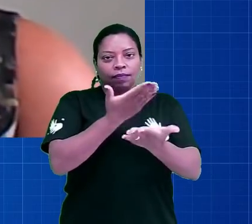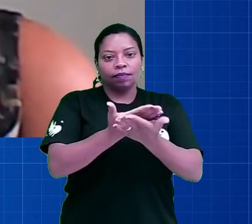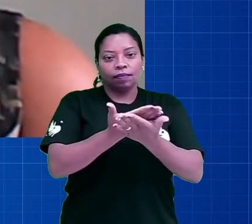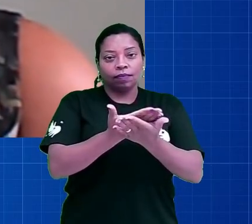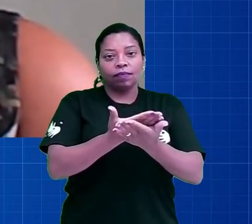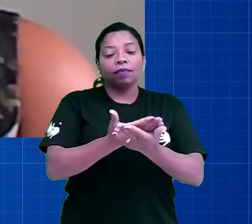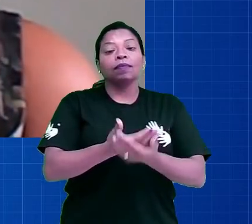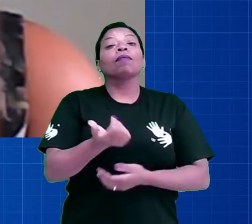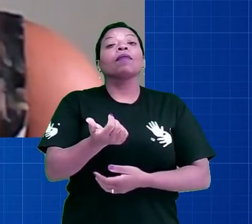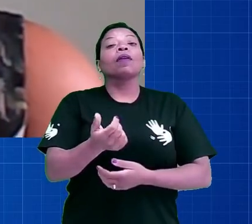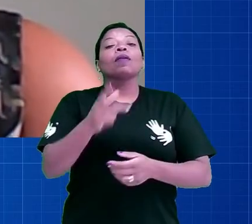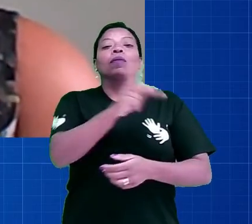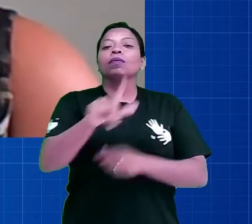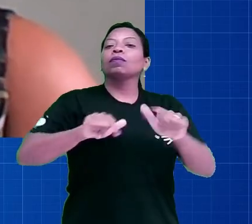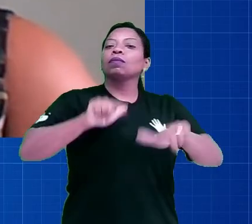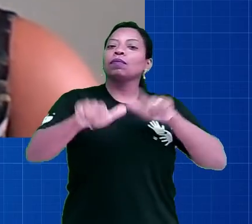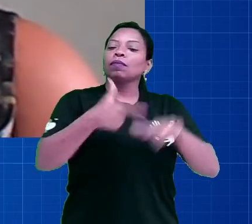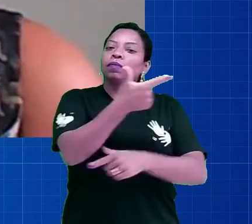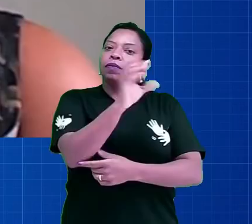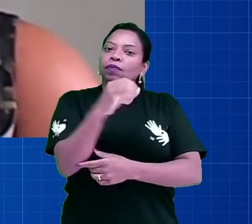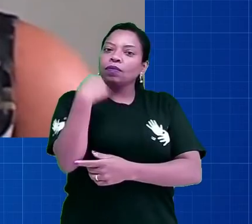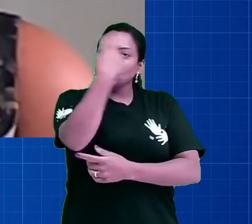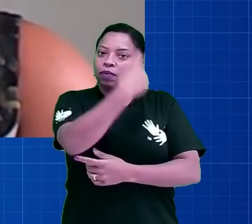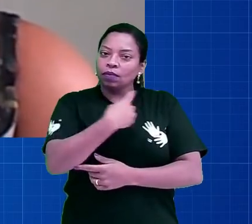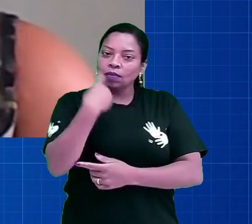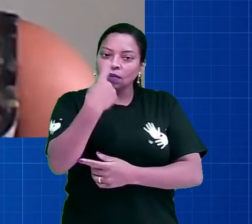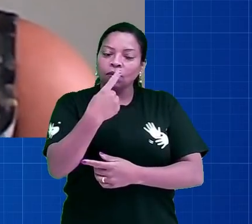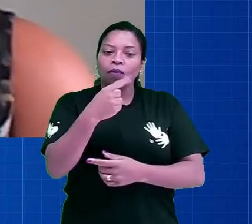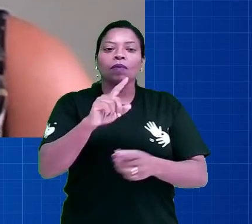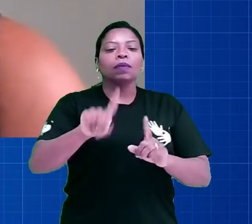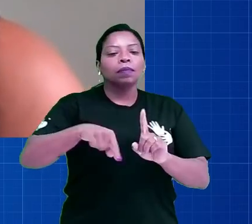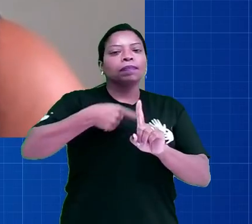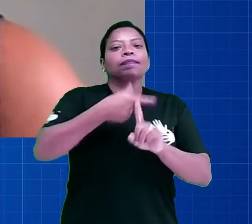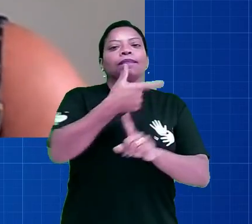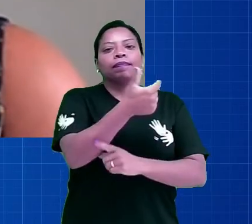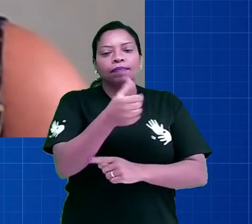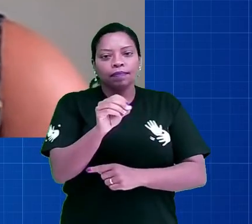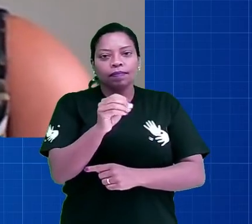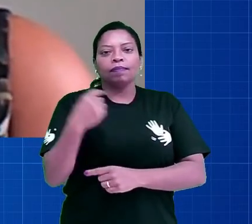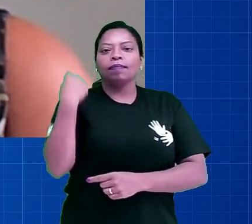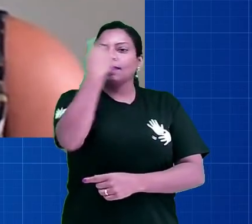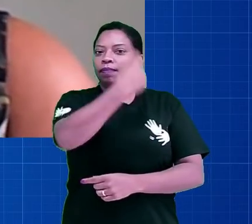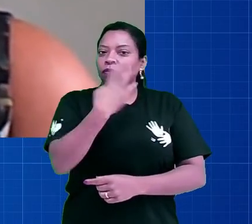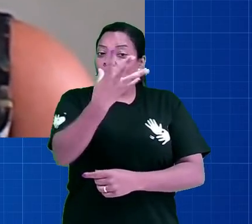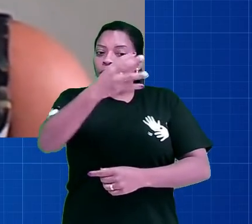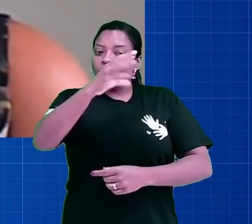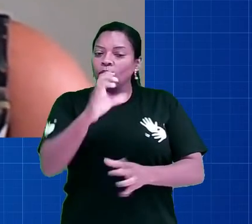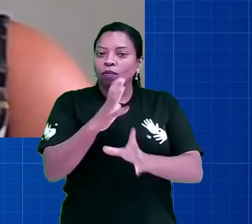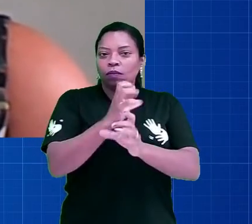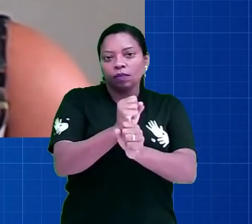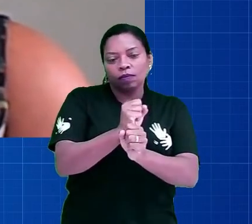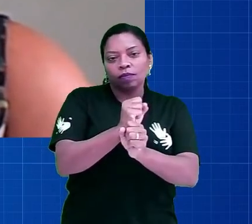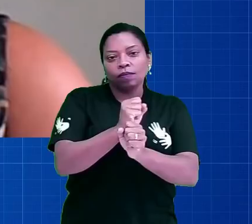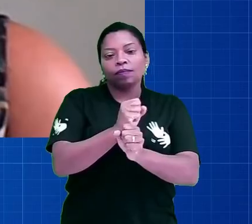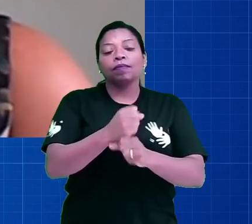atuam nas escolas, né? Elas são professoras 20 horas e perfazem 40 horas, que aí elas trabalham